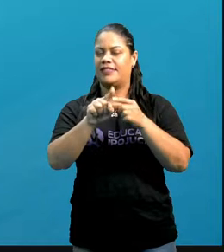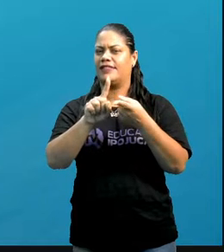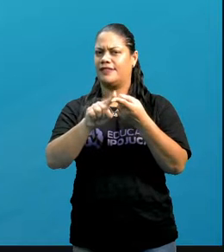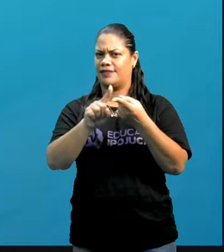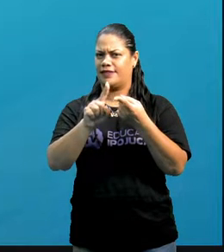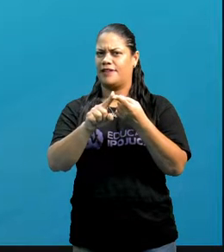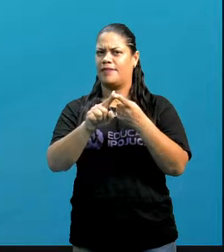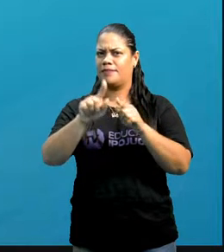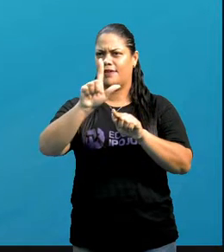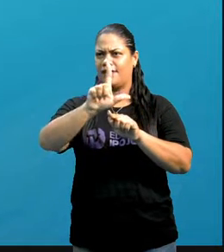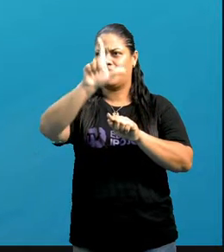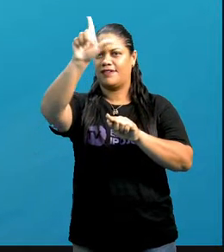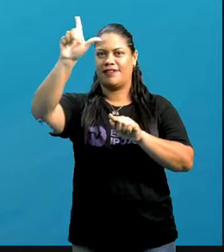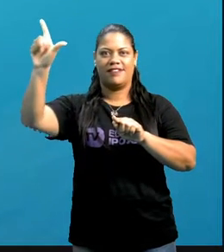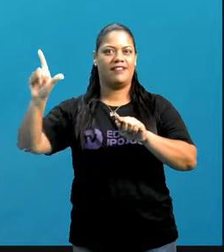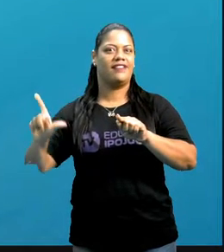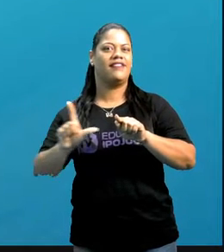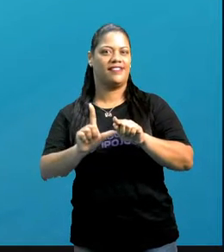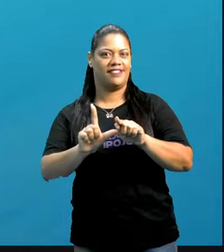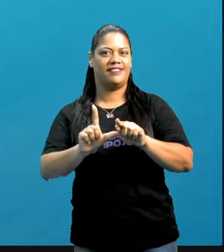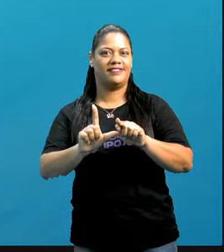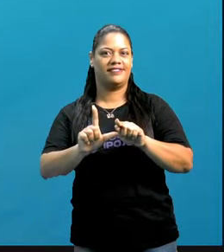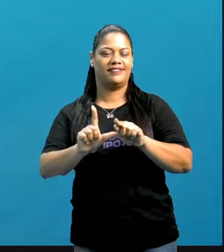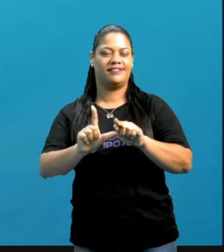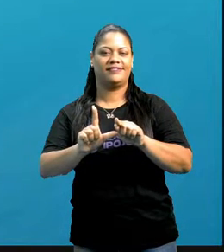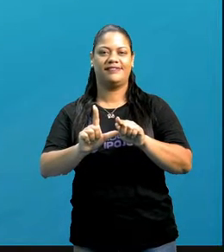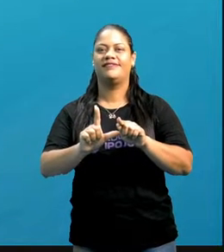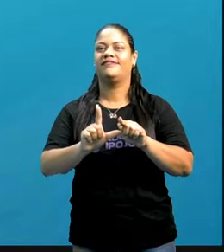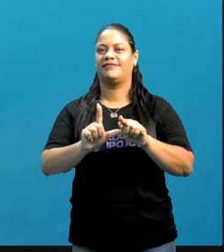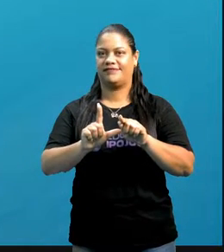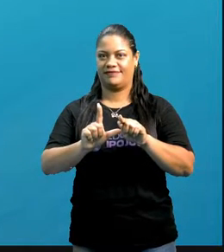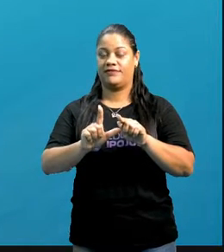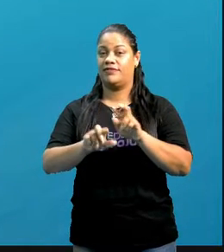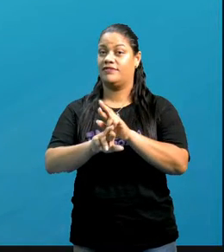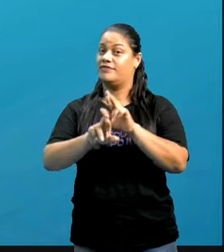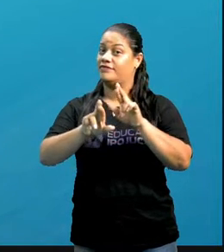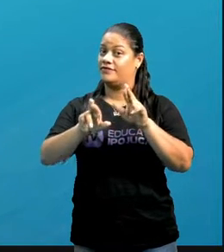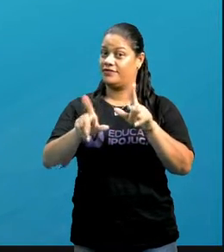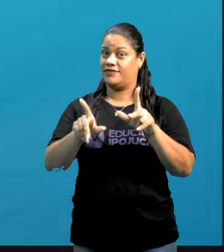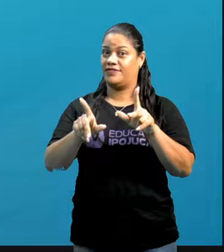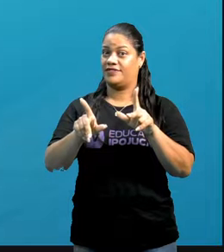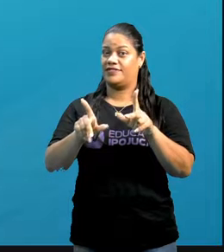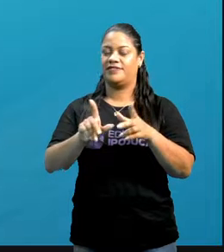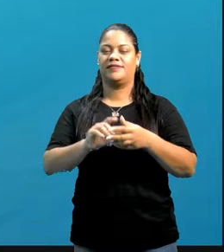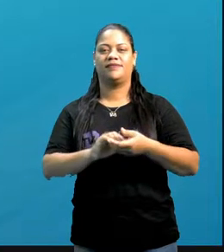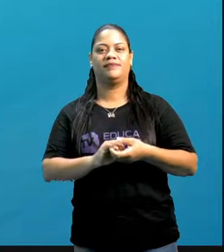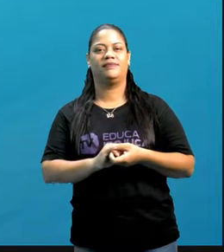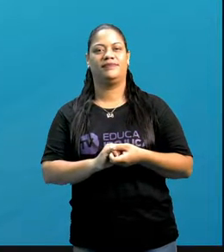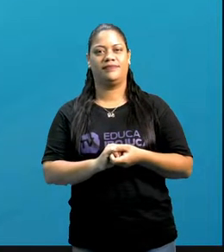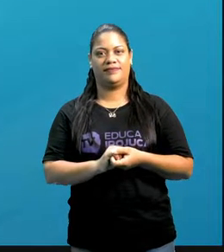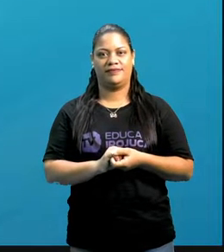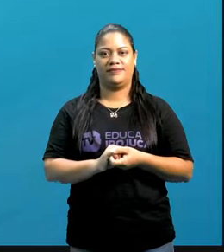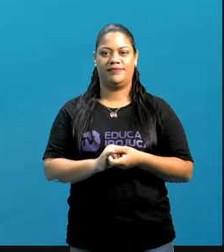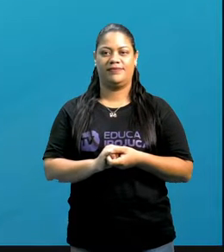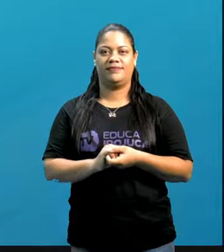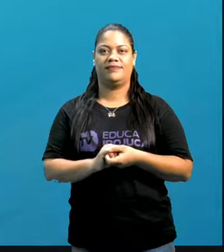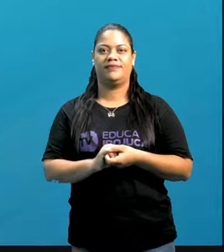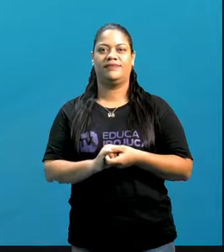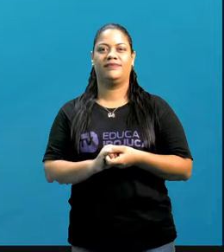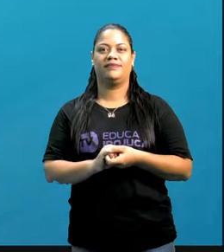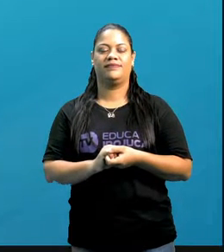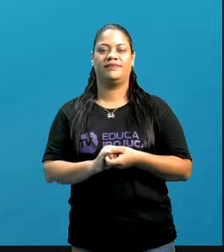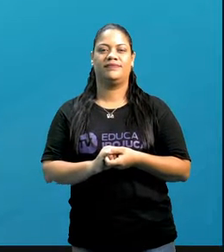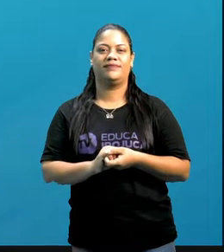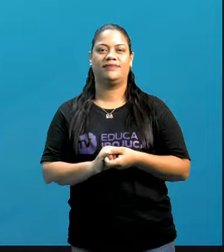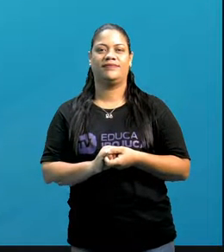quatro lados. Porém sou diferente. Conte comigo se for